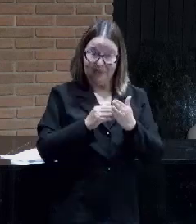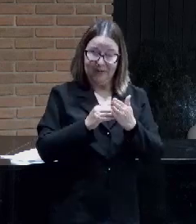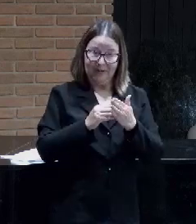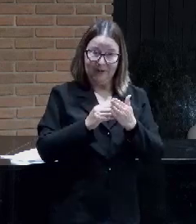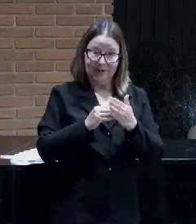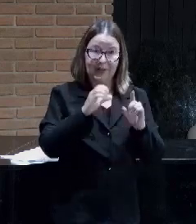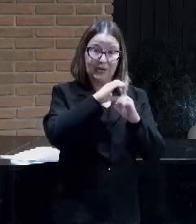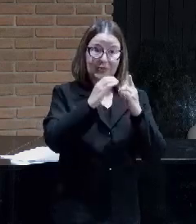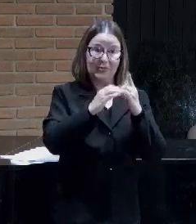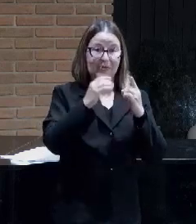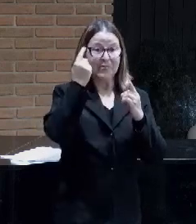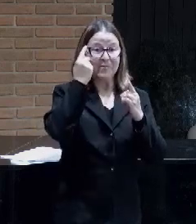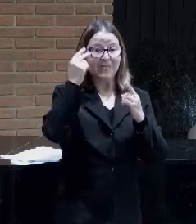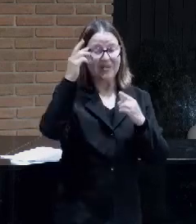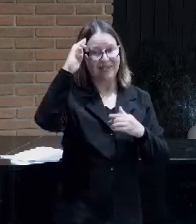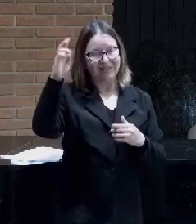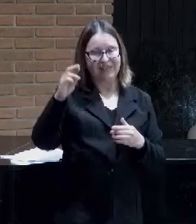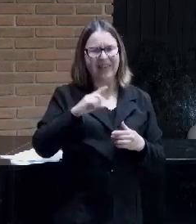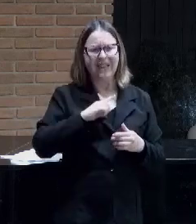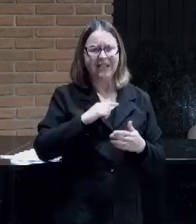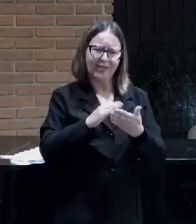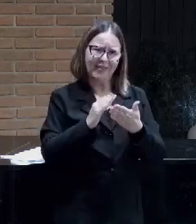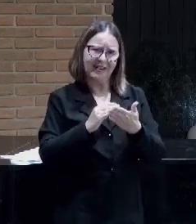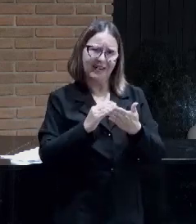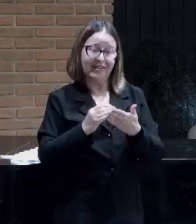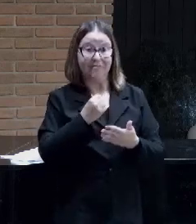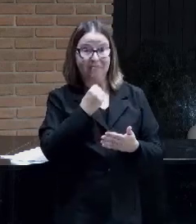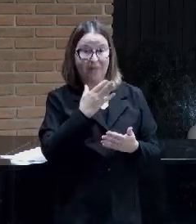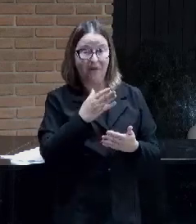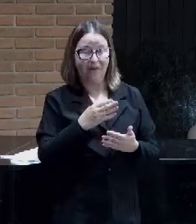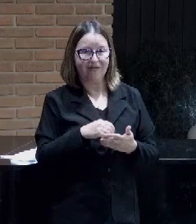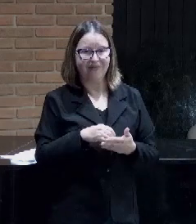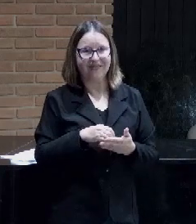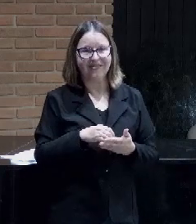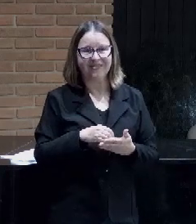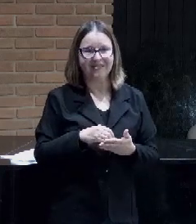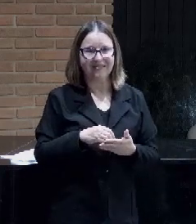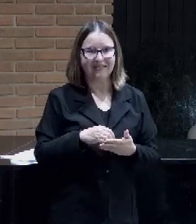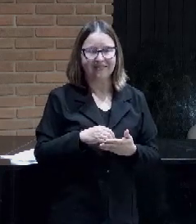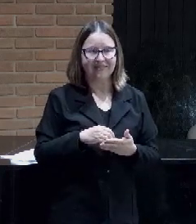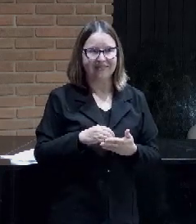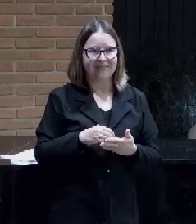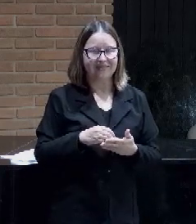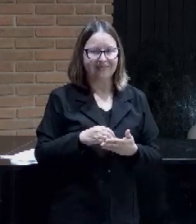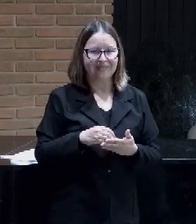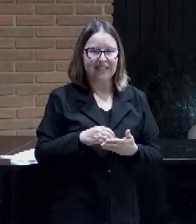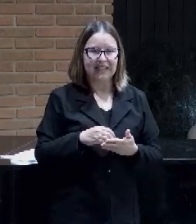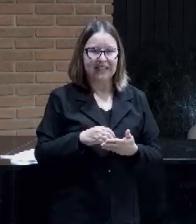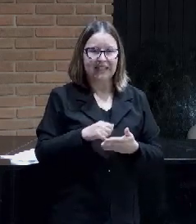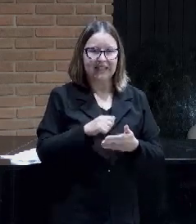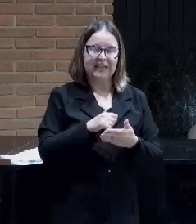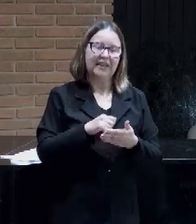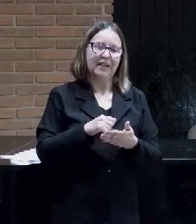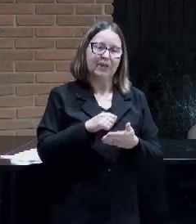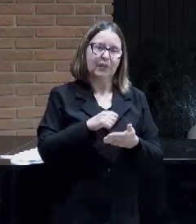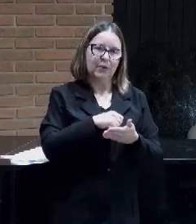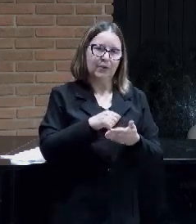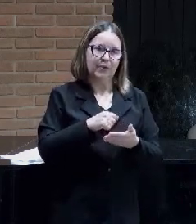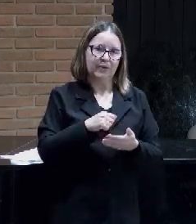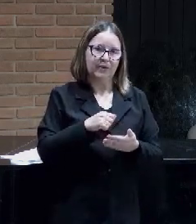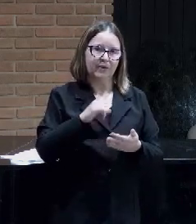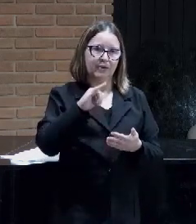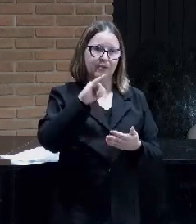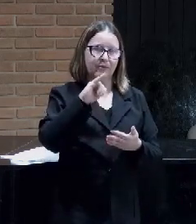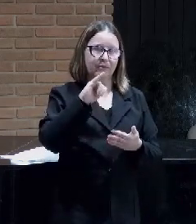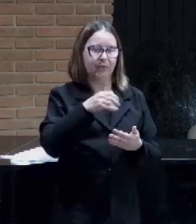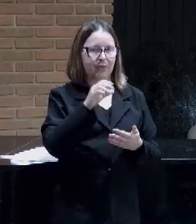livro muito bom, eu recomendo para vocês, se chama Penetrado pela Palavra, é um livro do John Piper. Ele fala sobre como nós podemos viver a